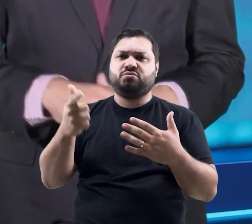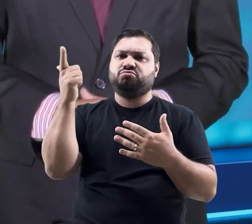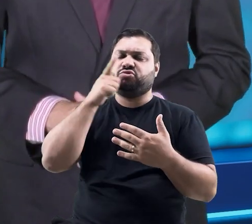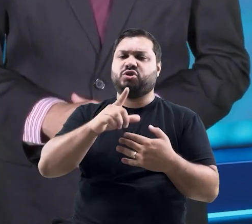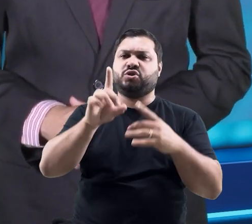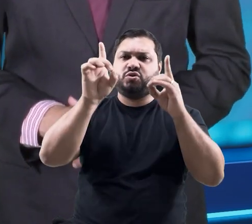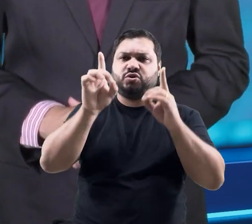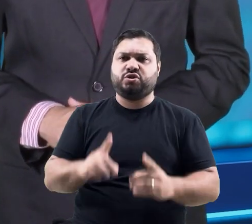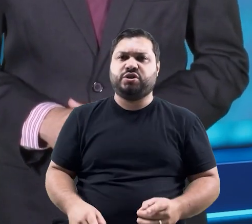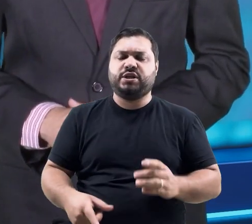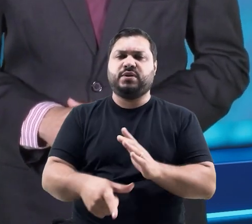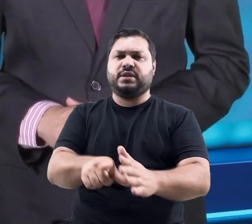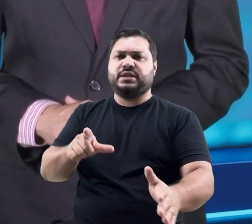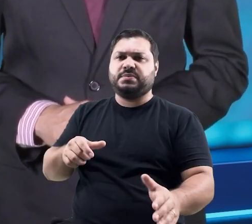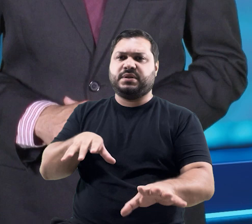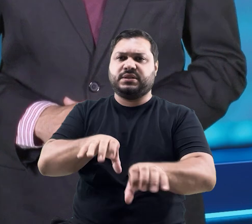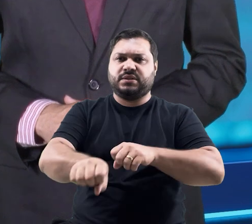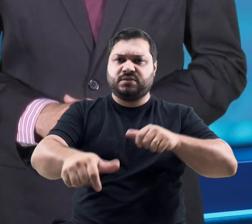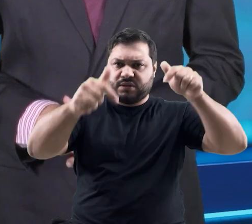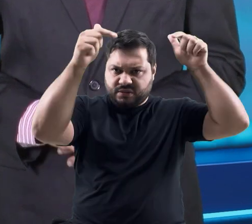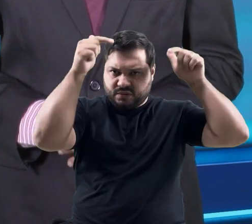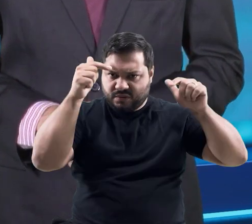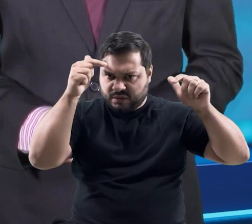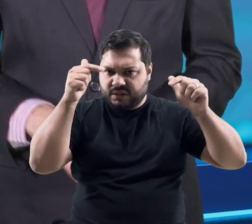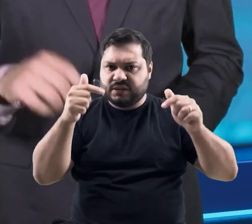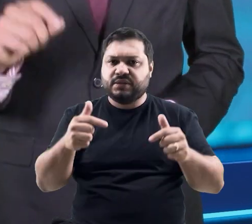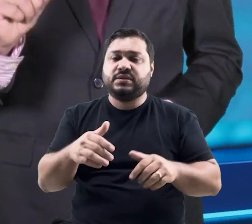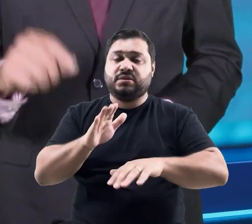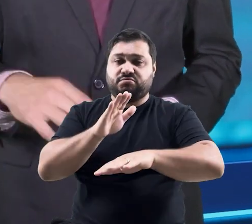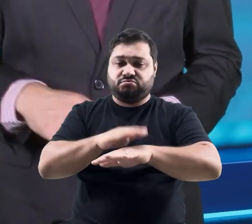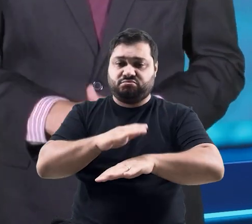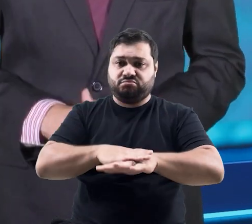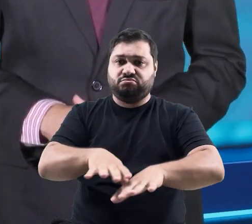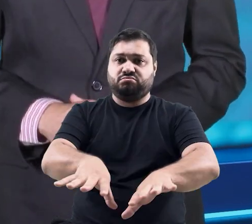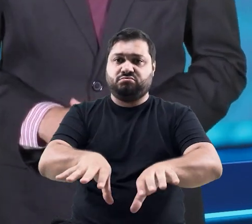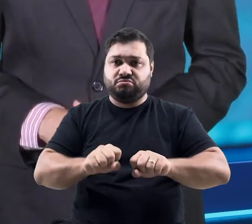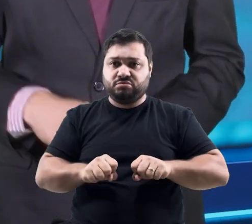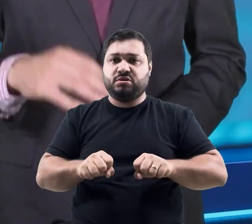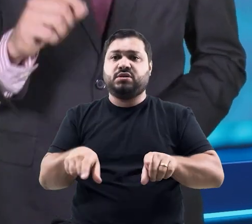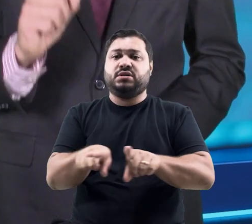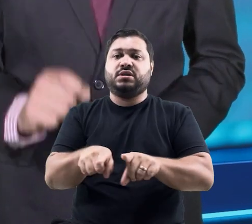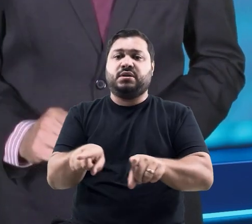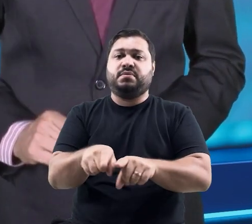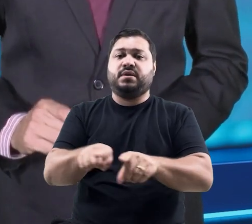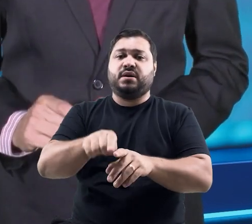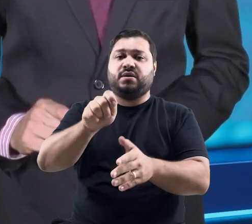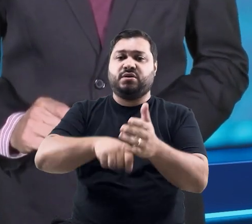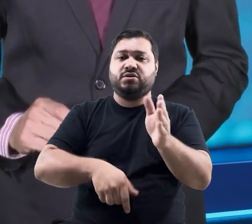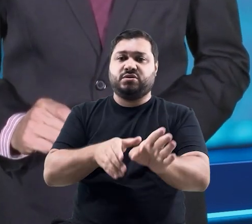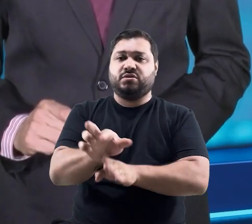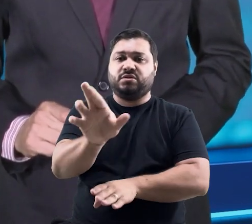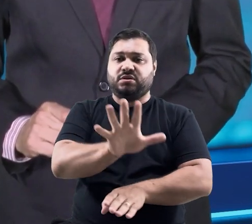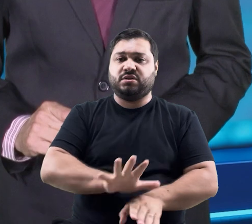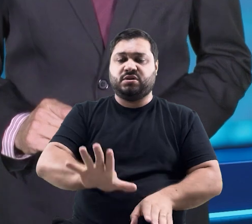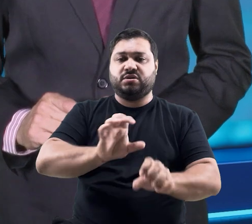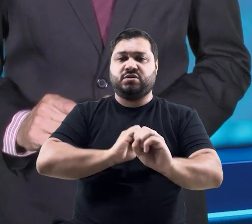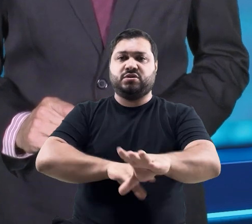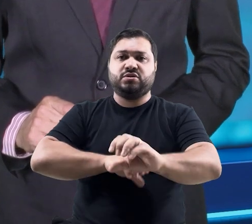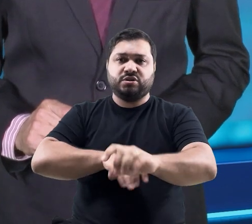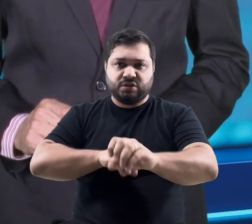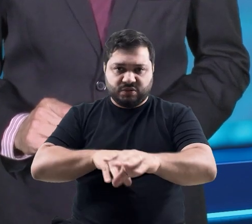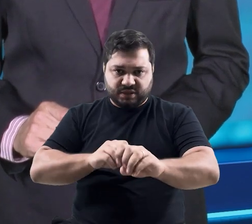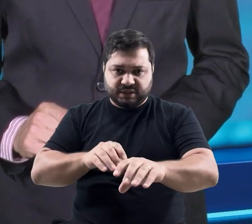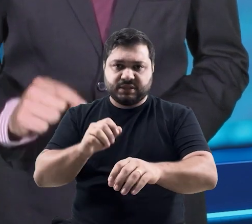o autor conquistou o direito à antecipação da colação de grau, à expedição do diploma e ao registro no Conselho Regional